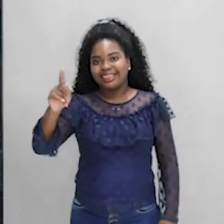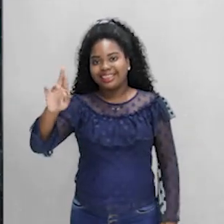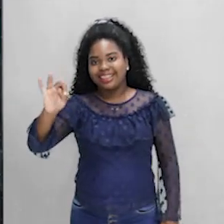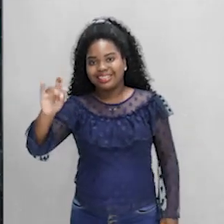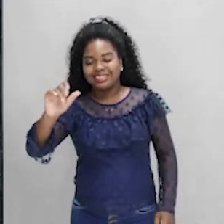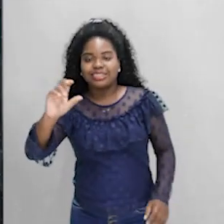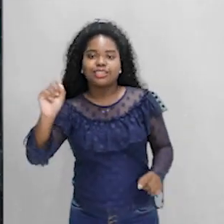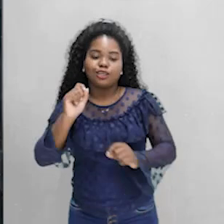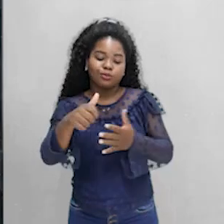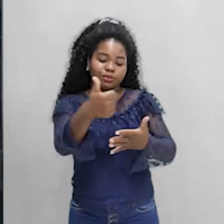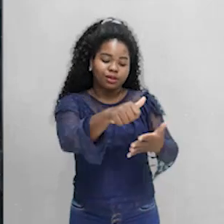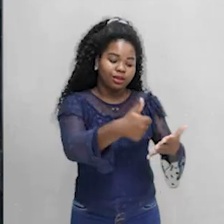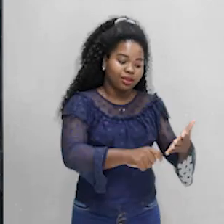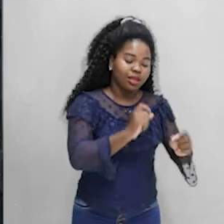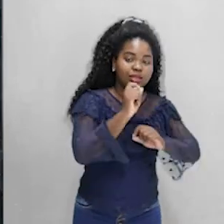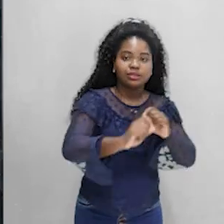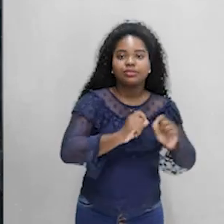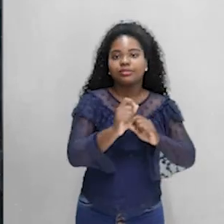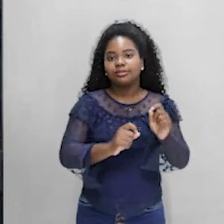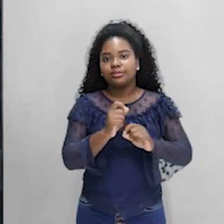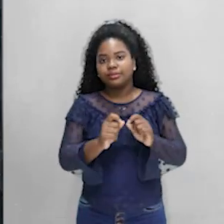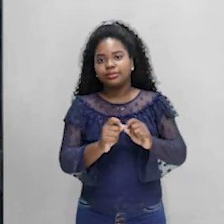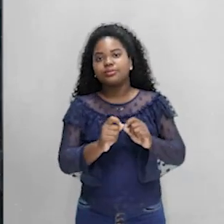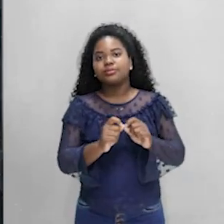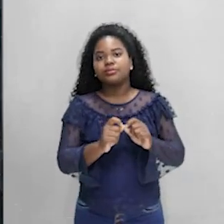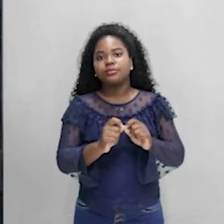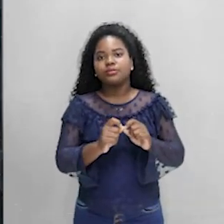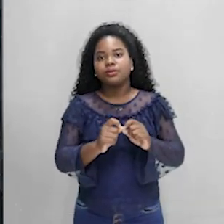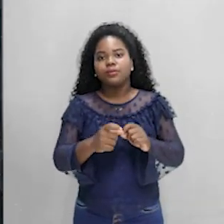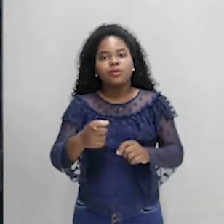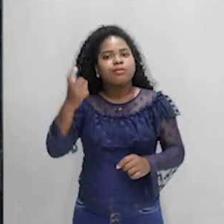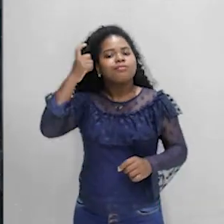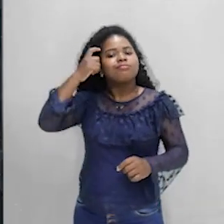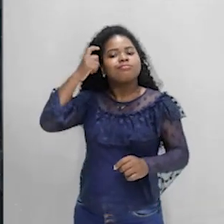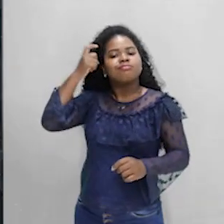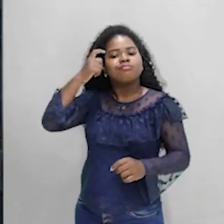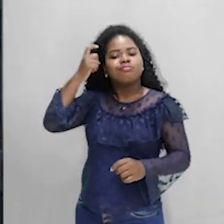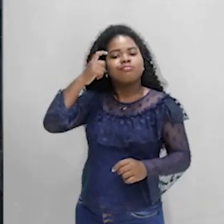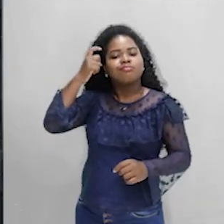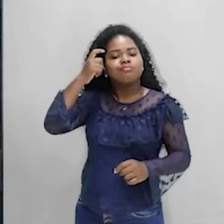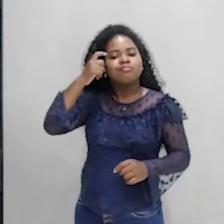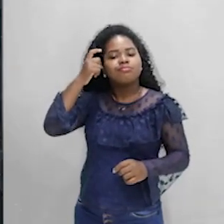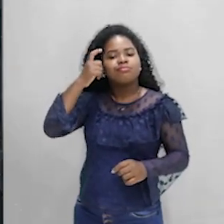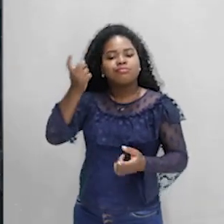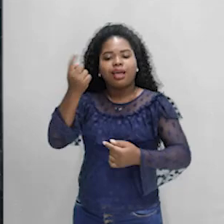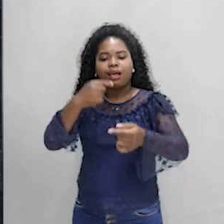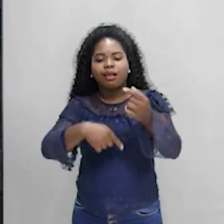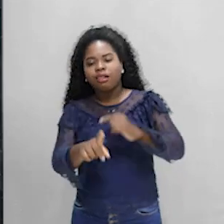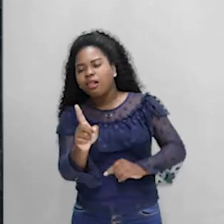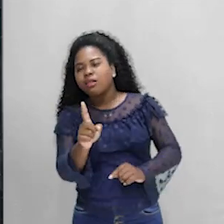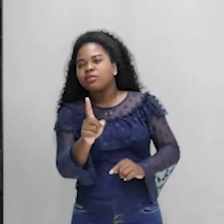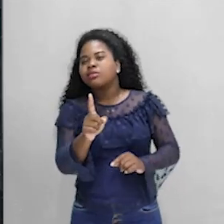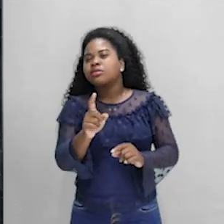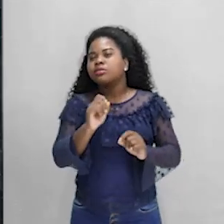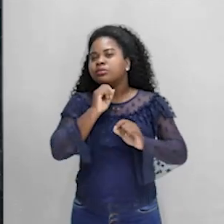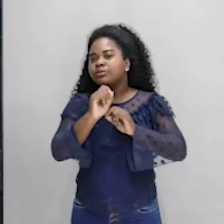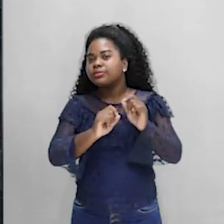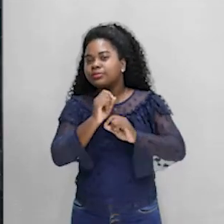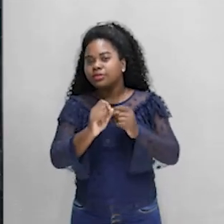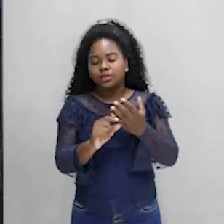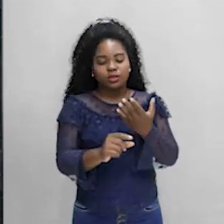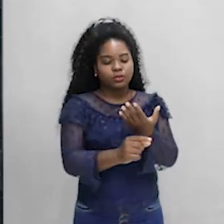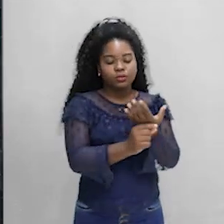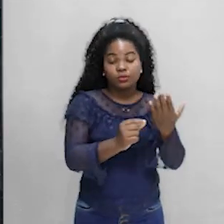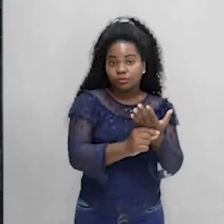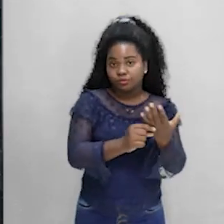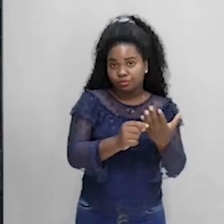Uma associação dos fatos para ir além daquelas pistas que o autor nos dá no texto, tá? Então, nós